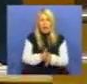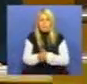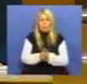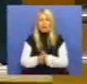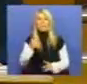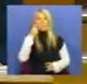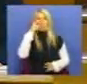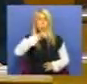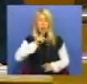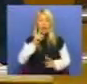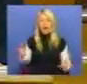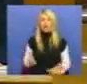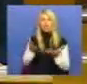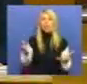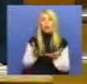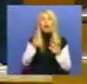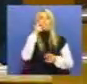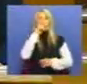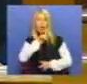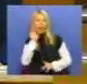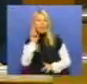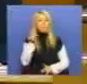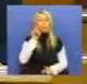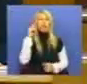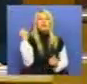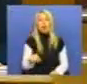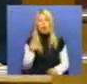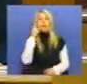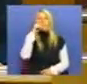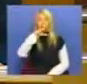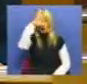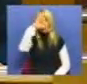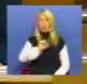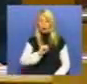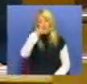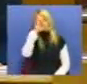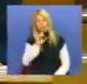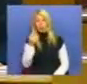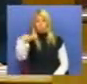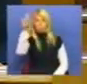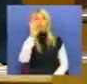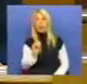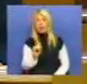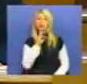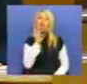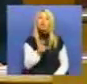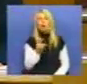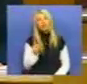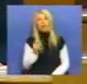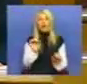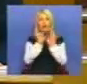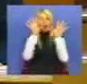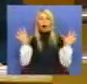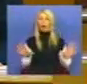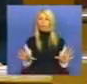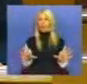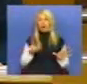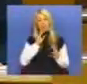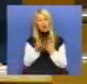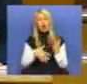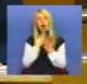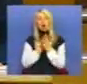estimulado, acalentado, por quem é protegido. Para quem governa, o governo do Partido Socialista, a resposta é óbvia. Para os